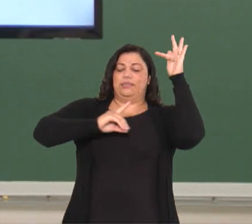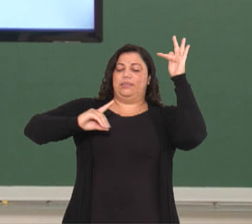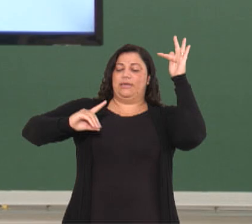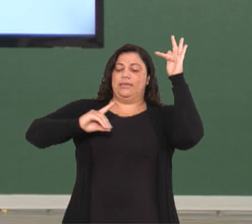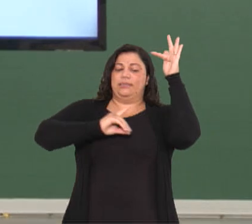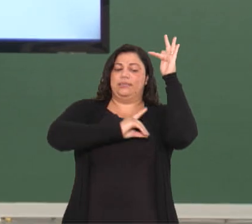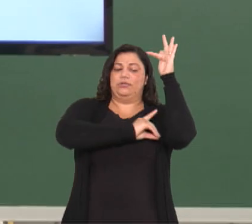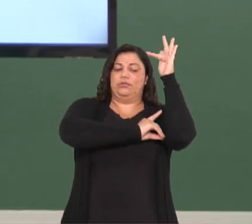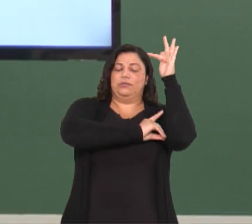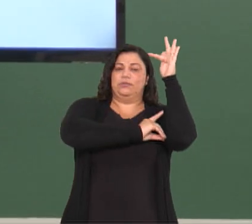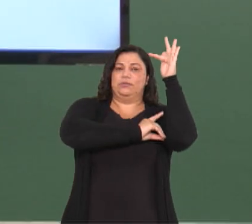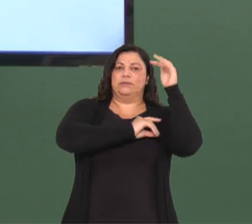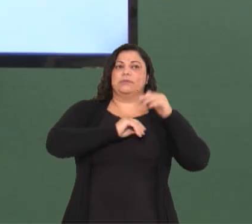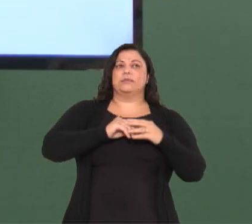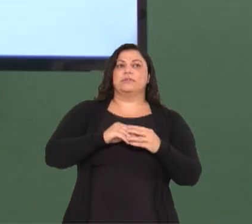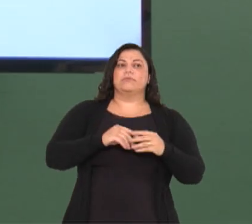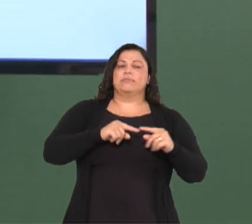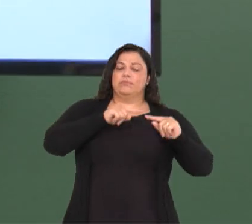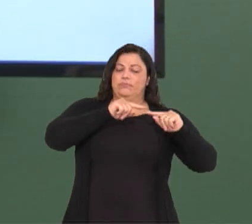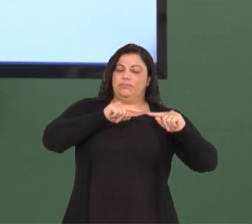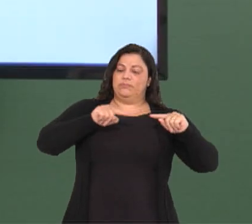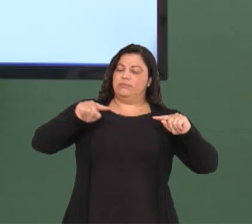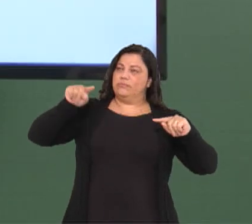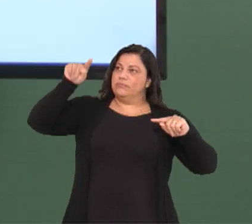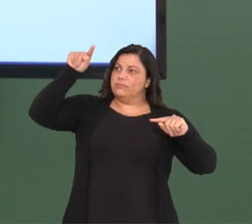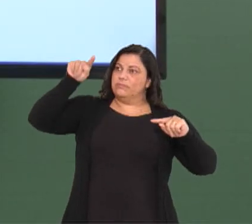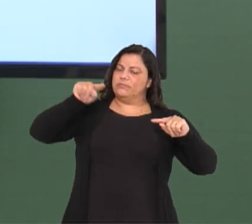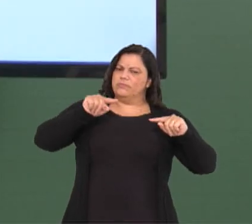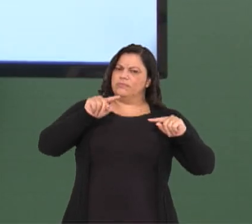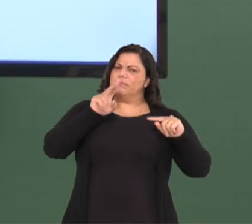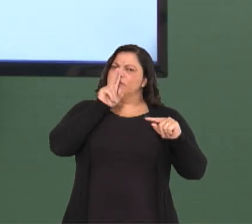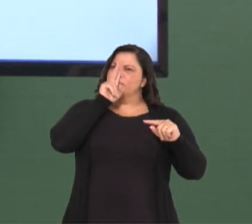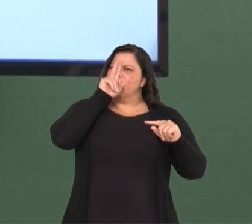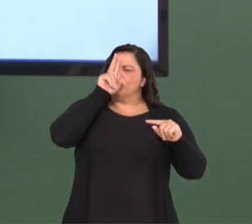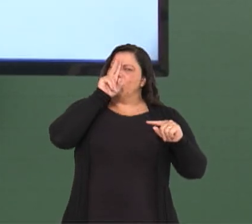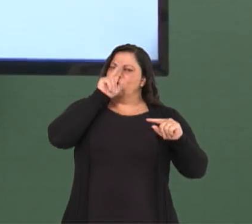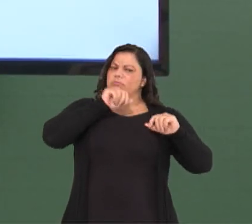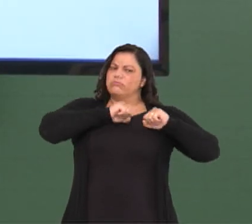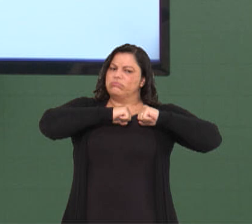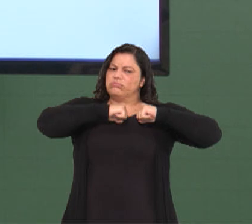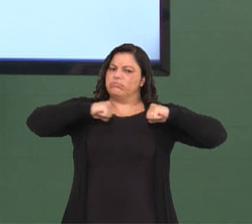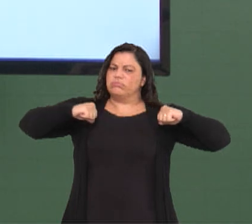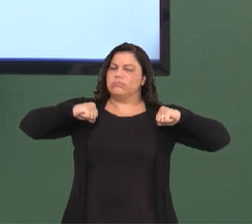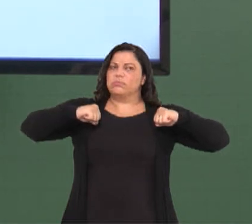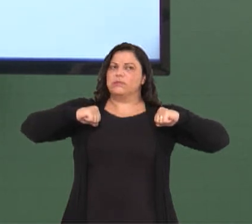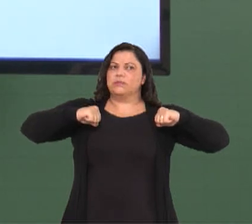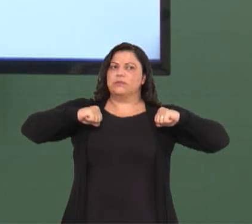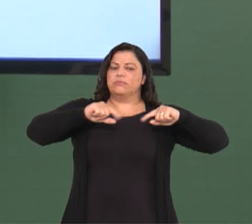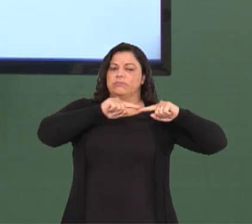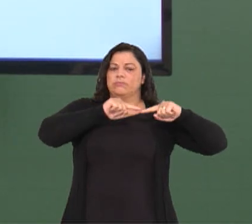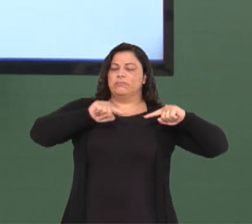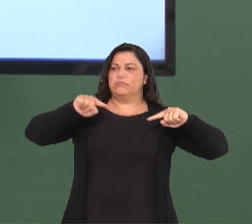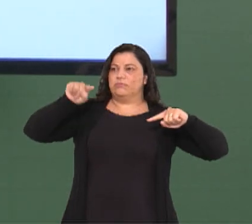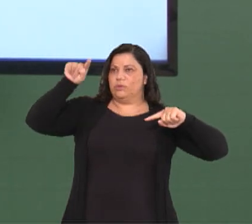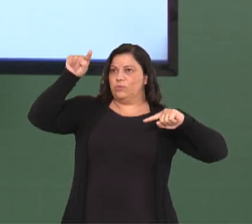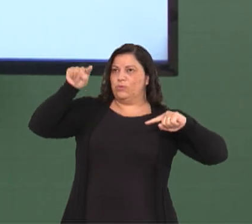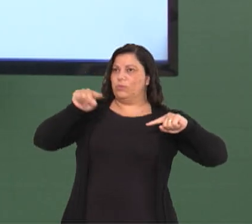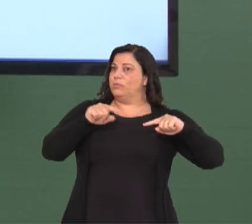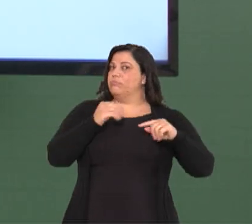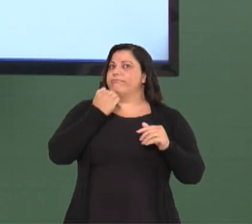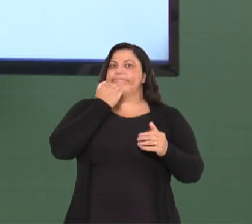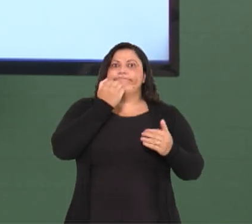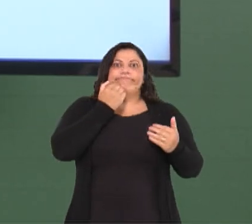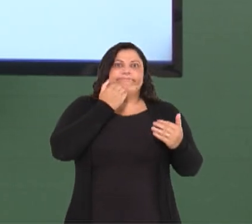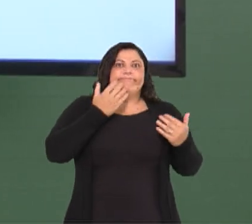está dizendo que à medida que a distância aumenta, a força aumenta também e com uma curva. Não dá para se afirmar, mas uma